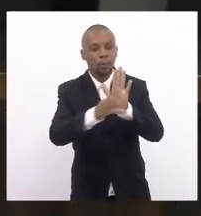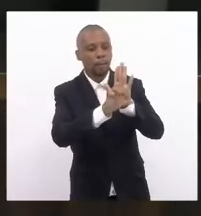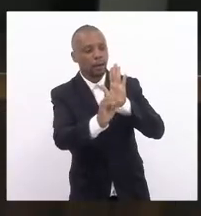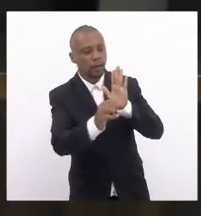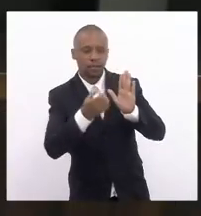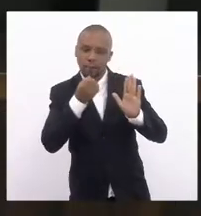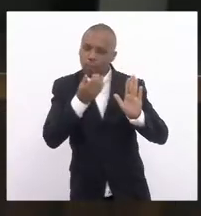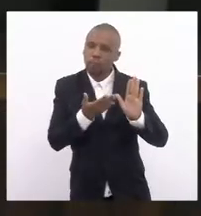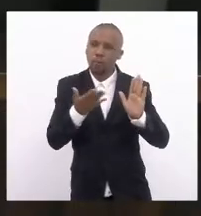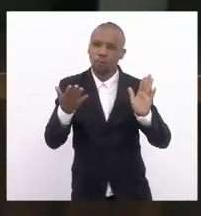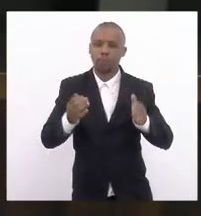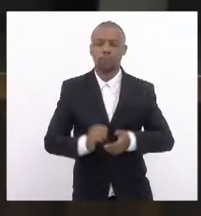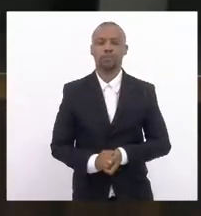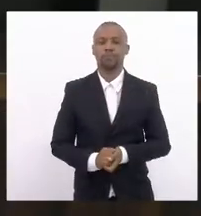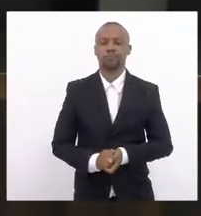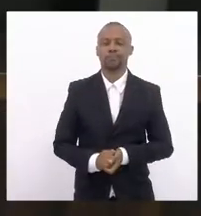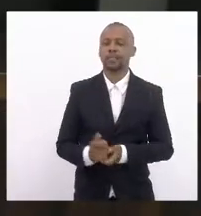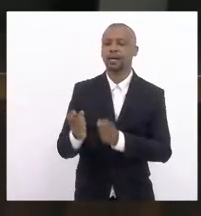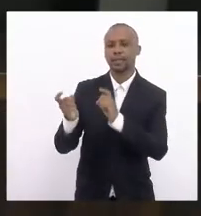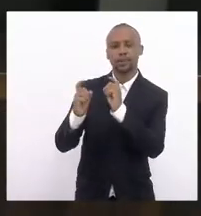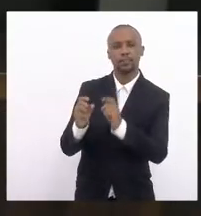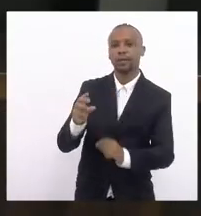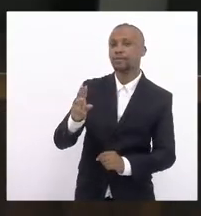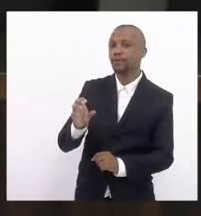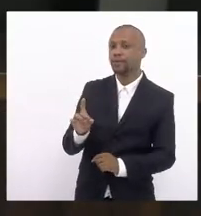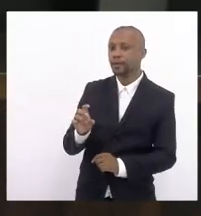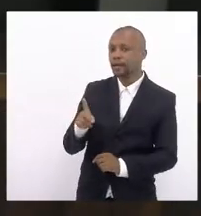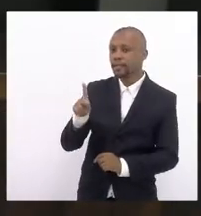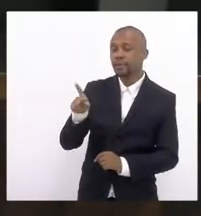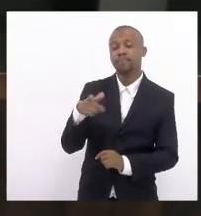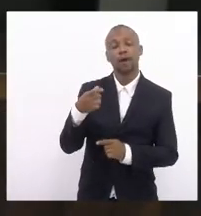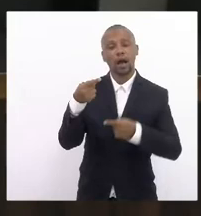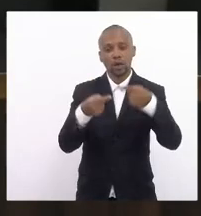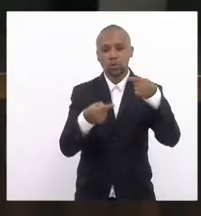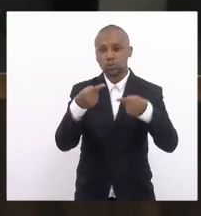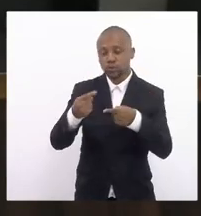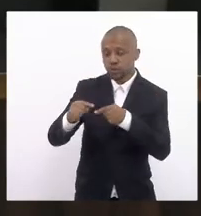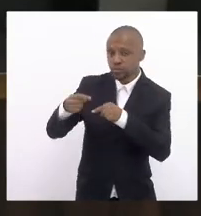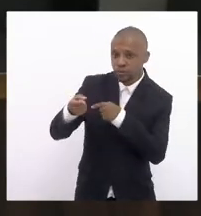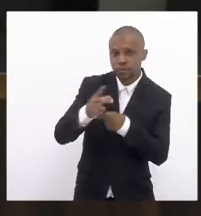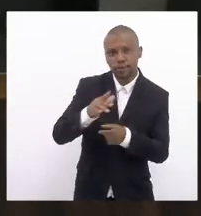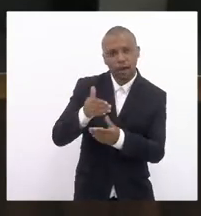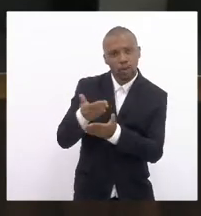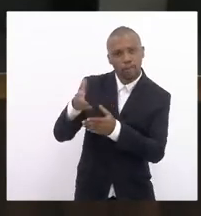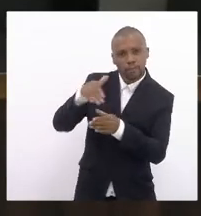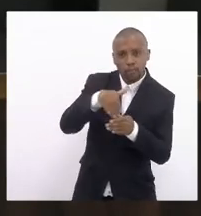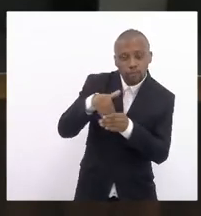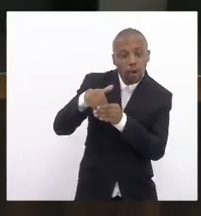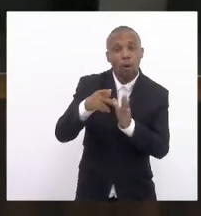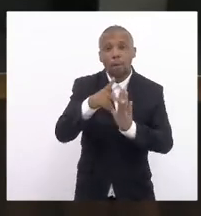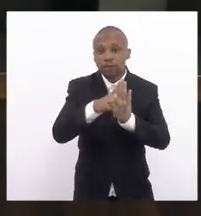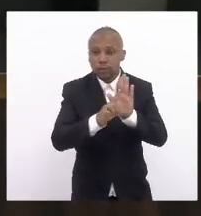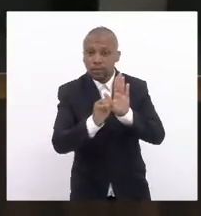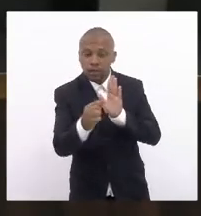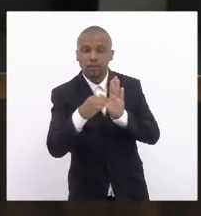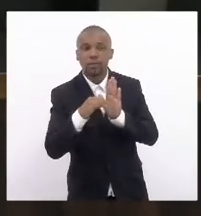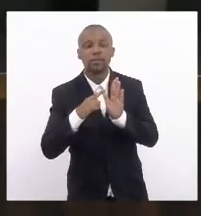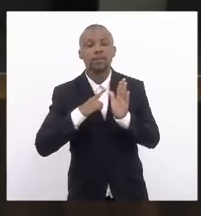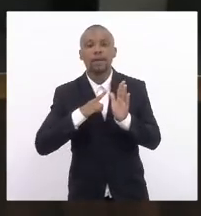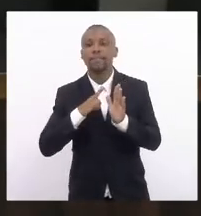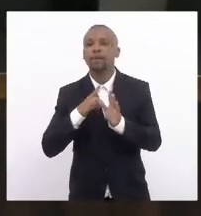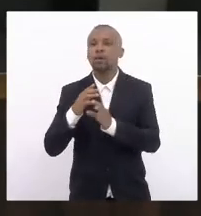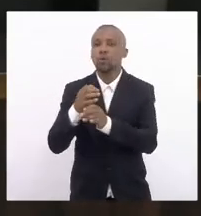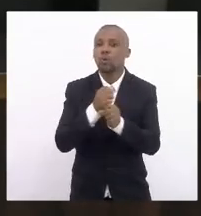Deputado Valdec Carneiro para discutir, em seguida vamos à pauta. Anunciando já que o presente projeto recebeu